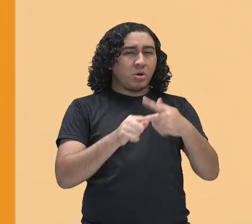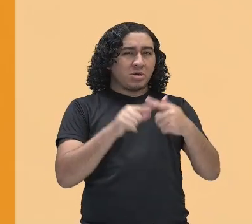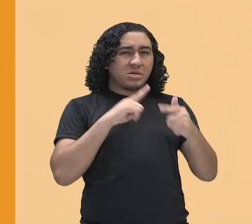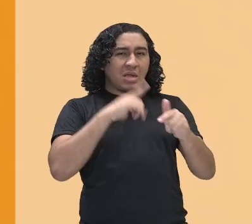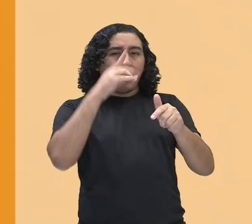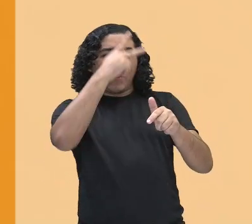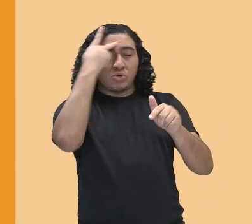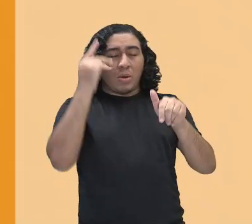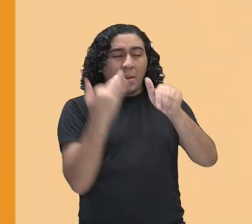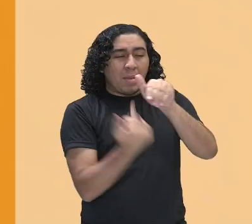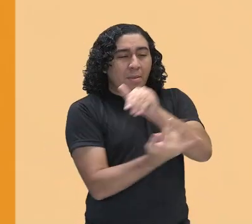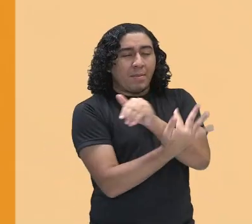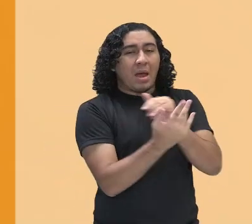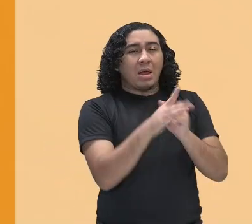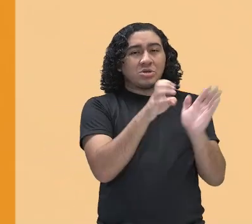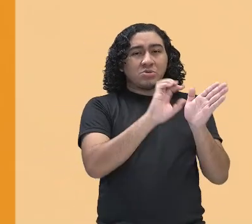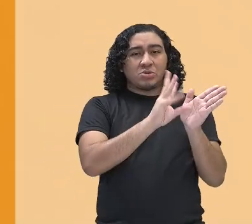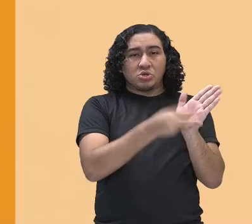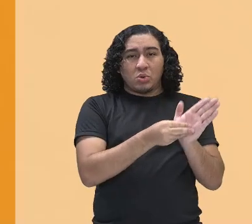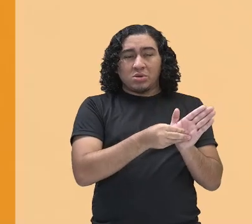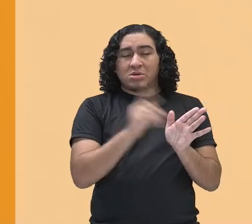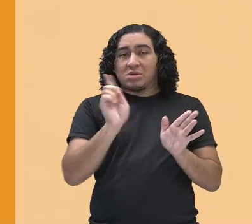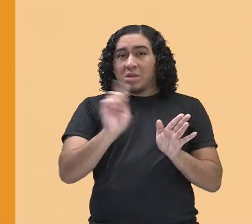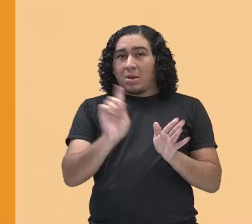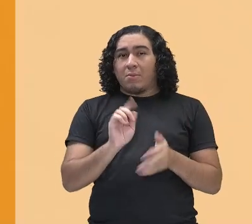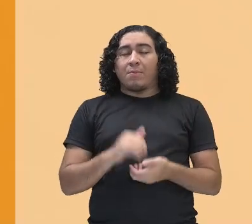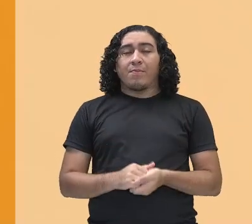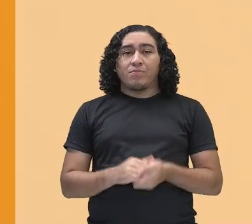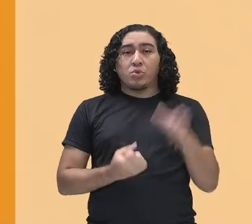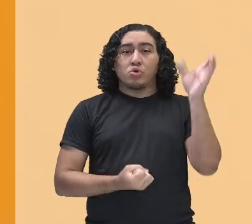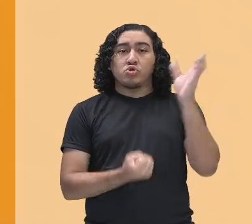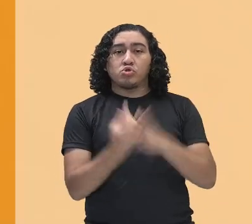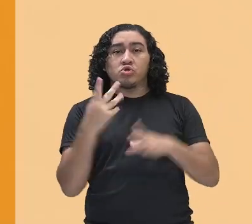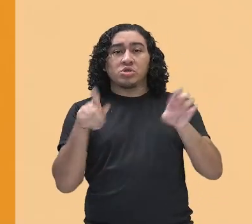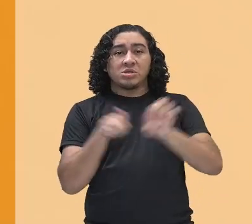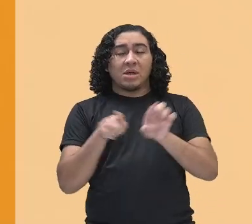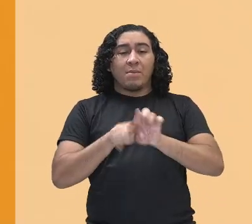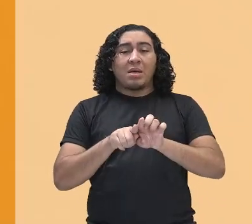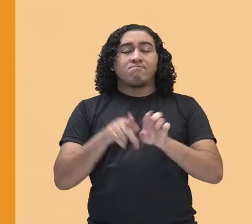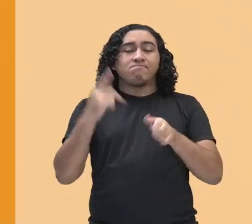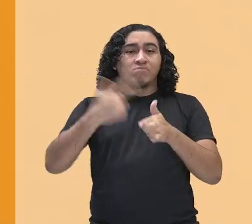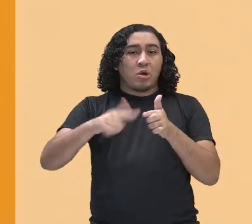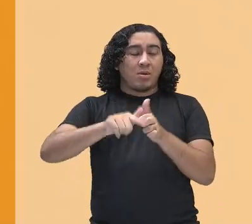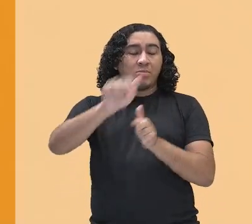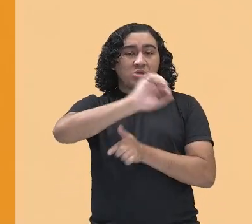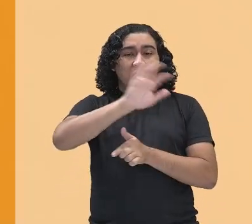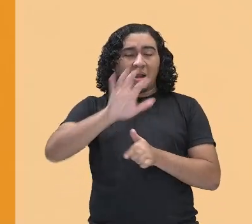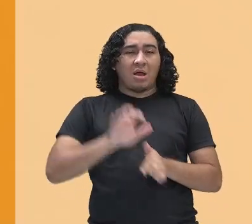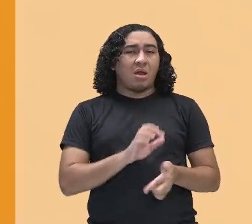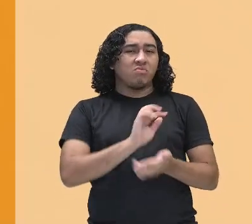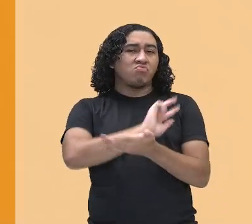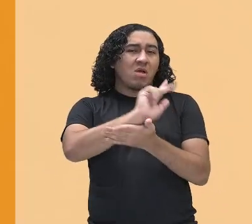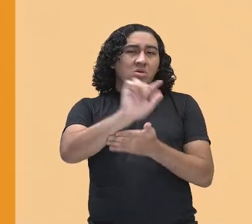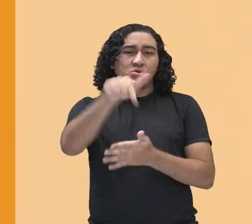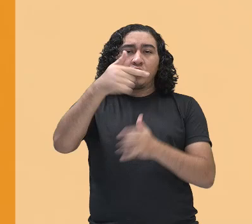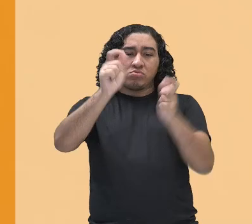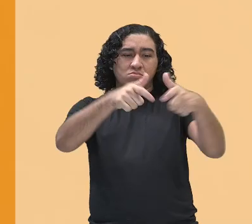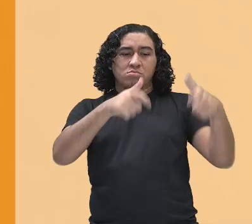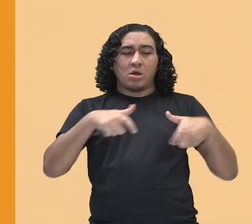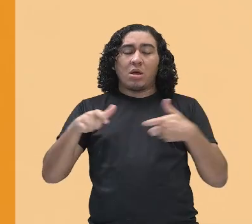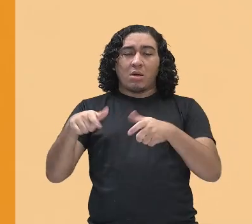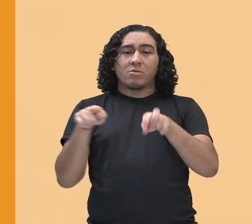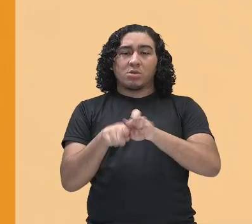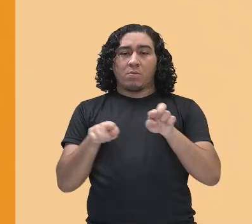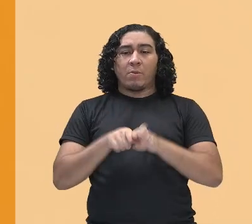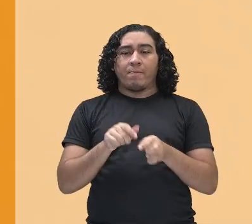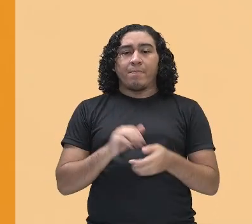urbanização aqui da Amazônia, tá bom? Eles surgem também, são problemas gerais, que surge em outros locais, tá bom? Onde